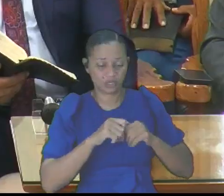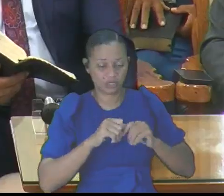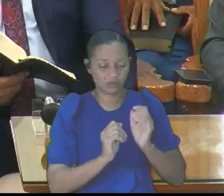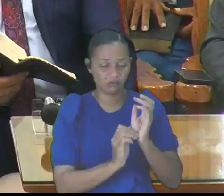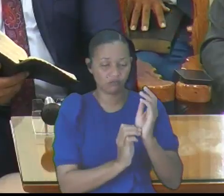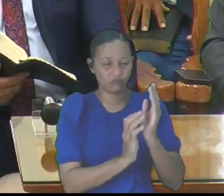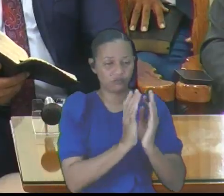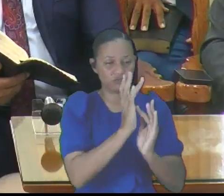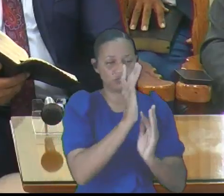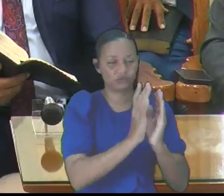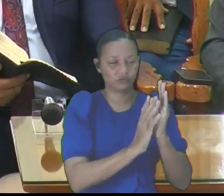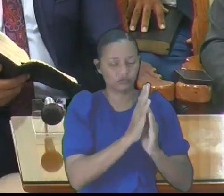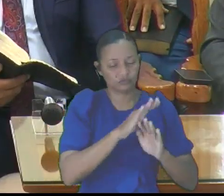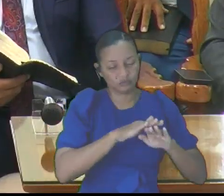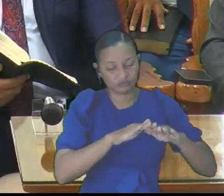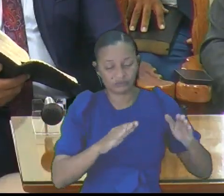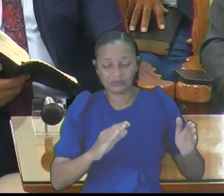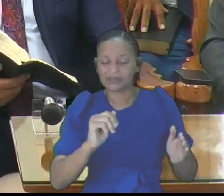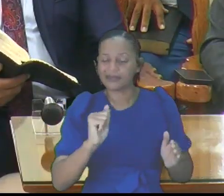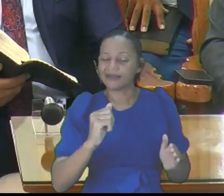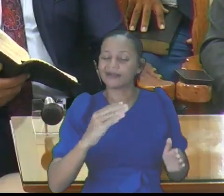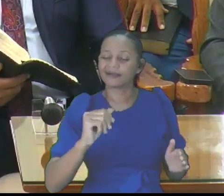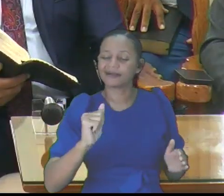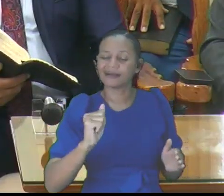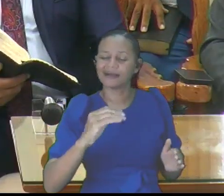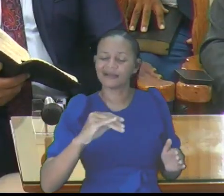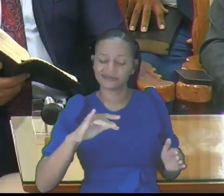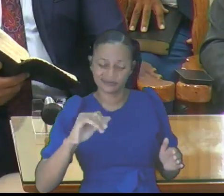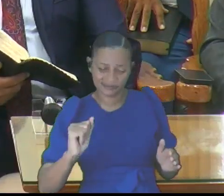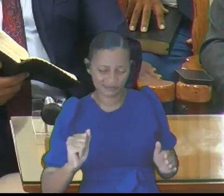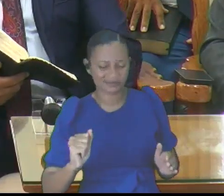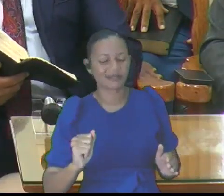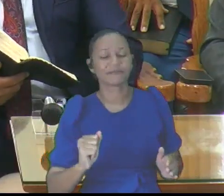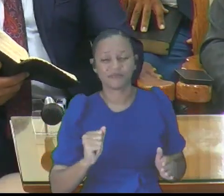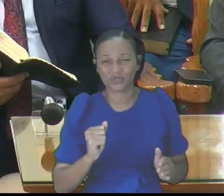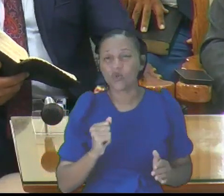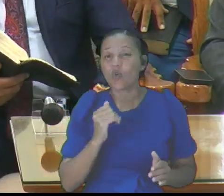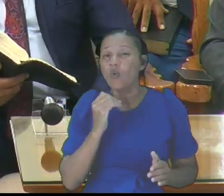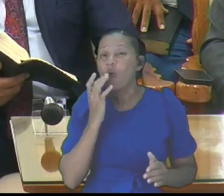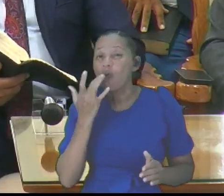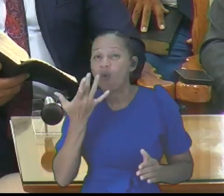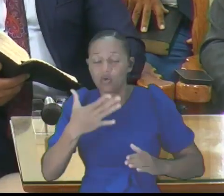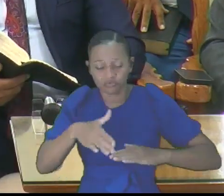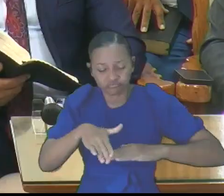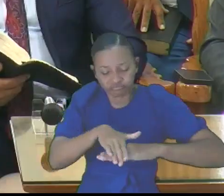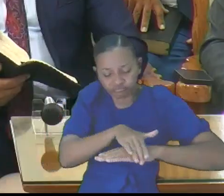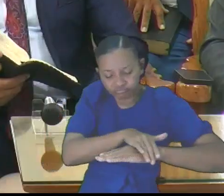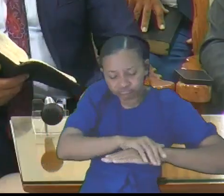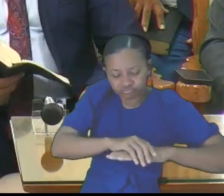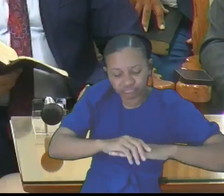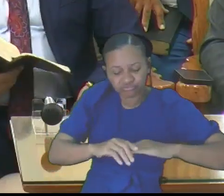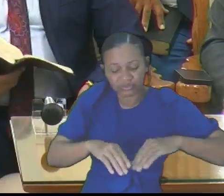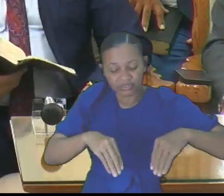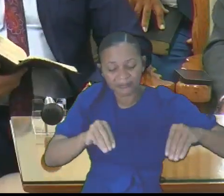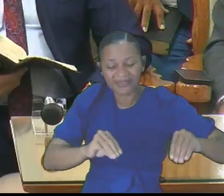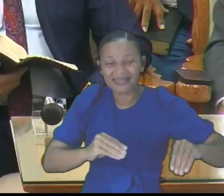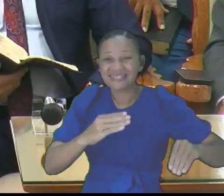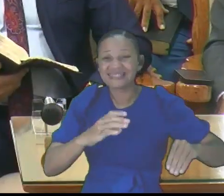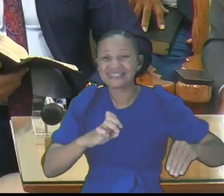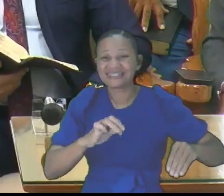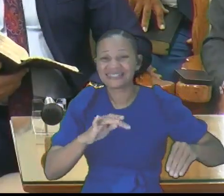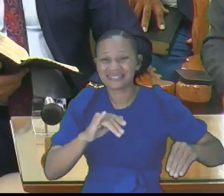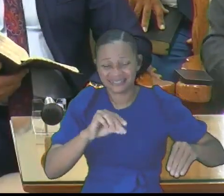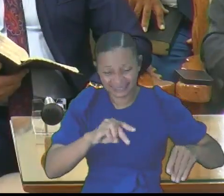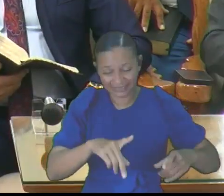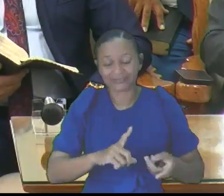acácia, madeira de cetim e de revestido de ouro. Mandou fazer a mesa do pão da proposição de